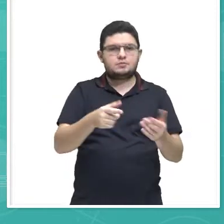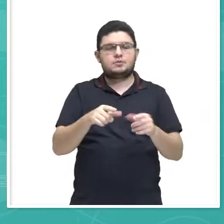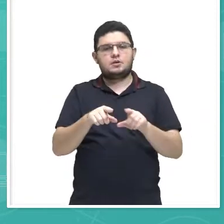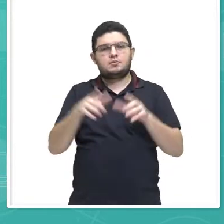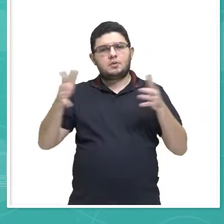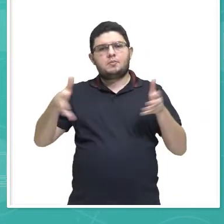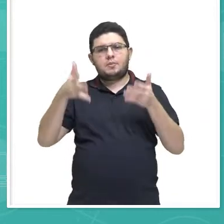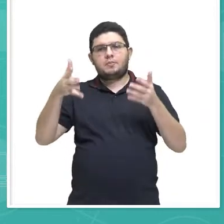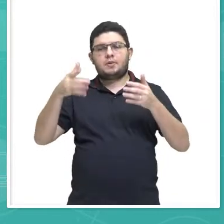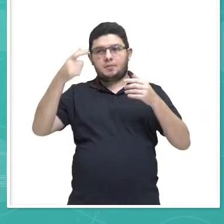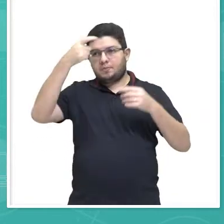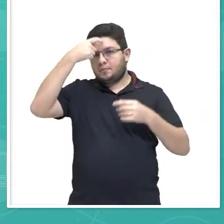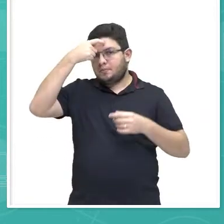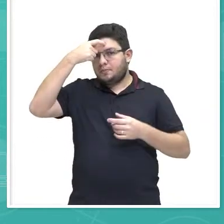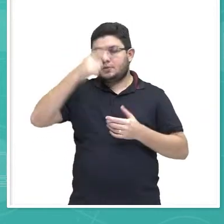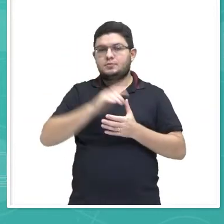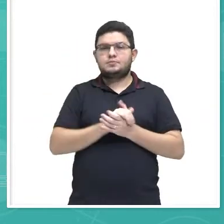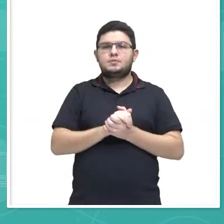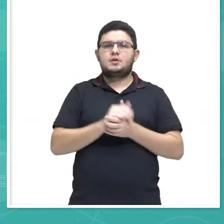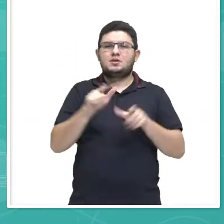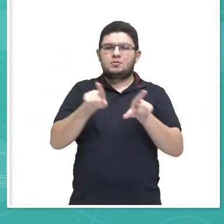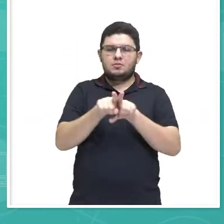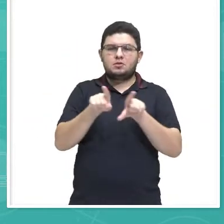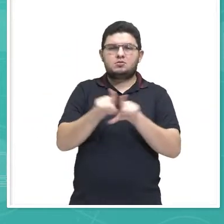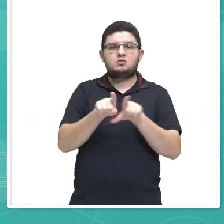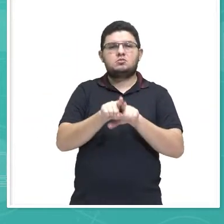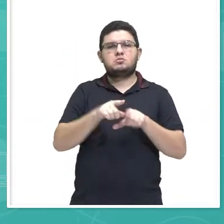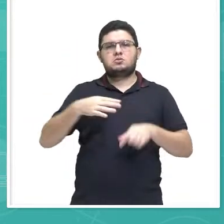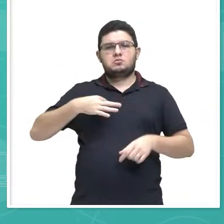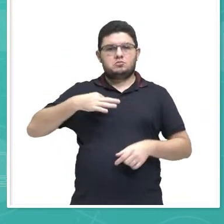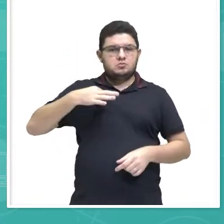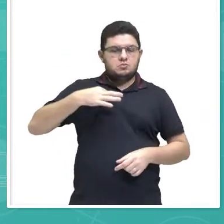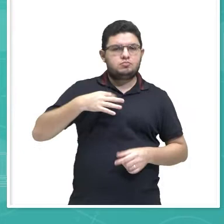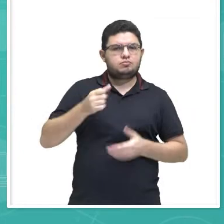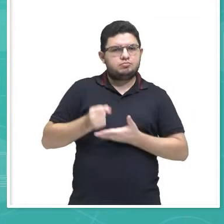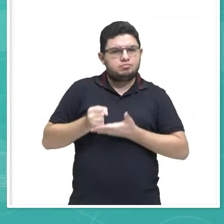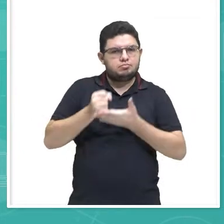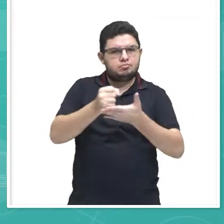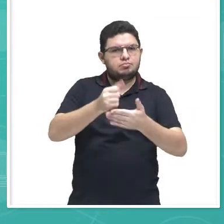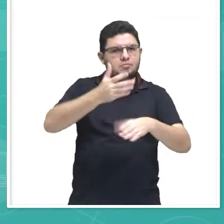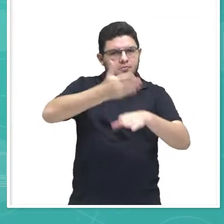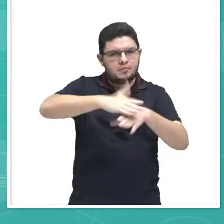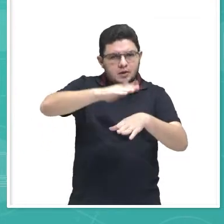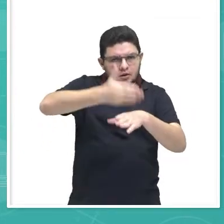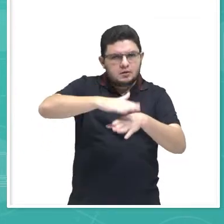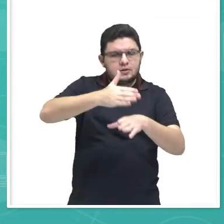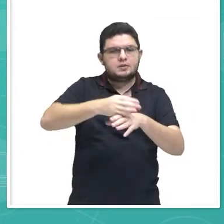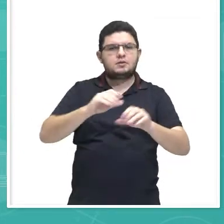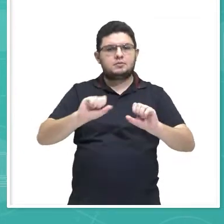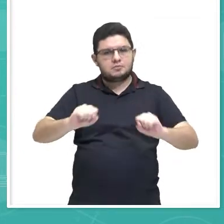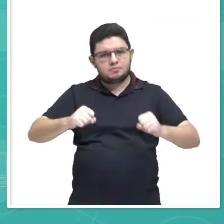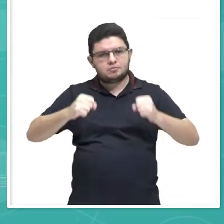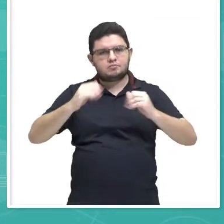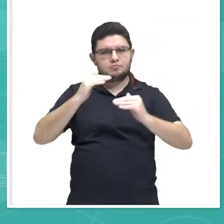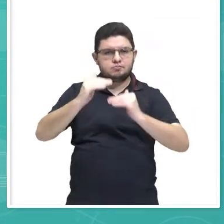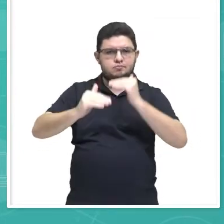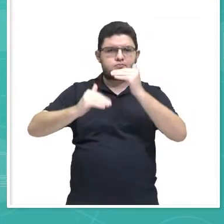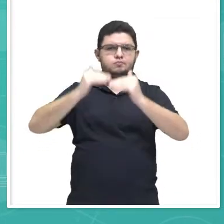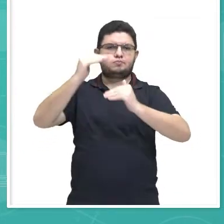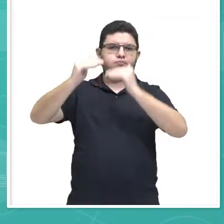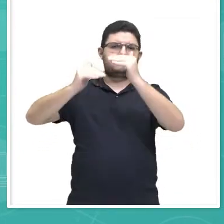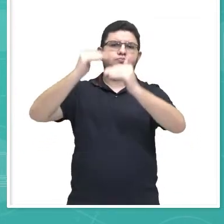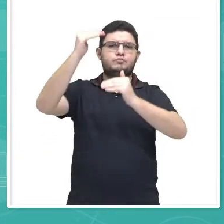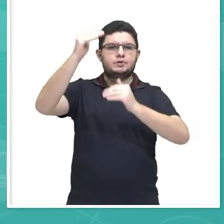à forma espontânea, né, de praticar aquela arte marcial, de querer se superar todos os dias. Tá?